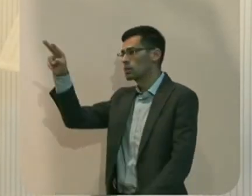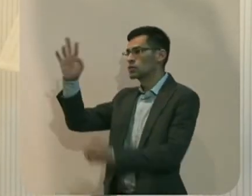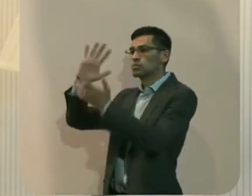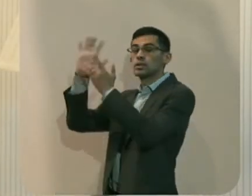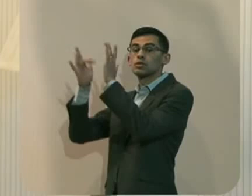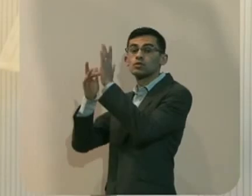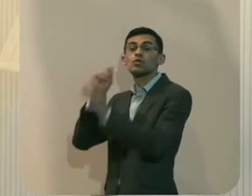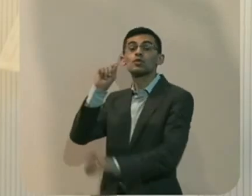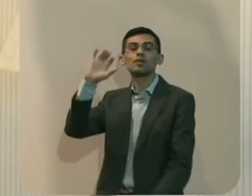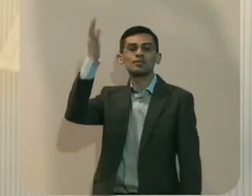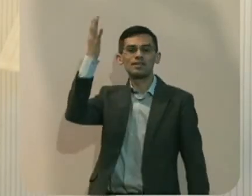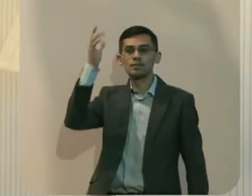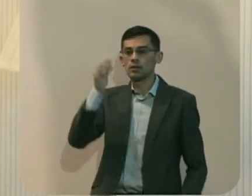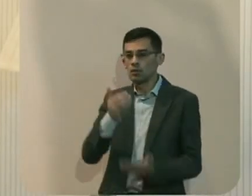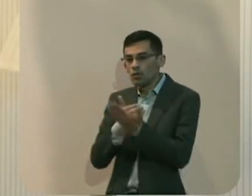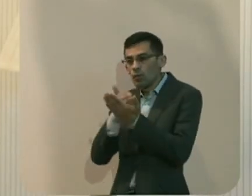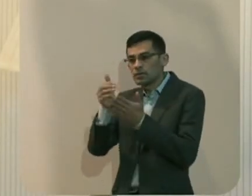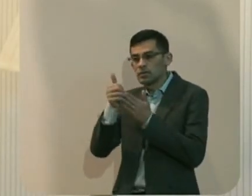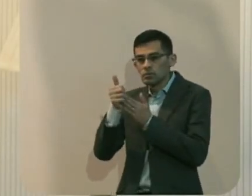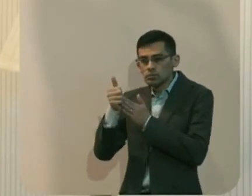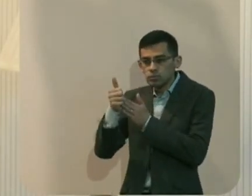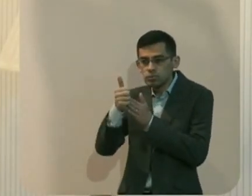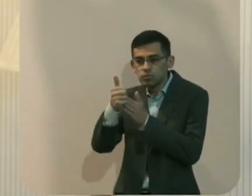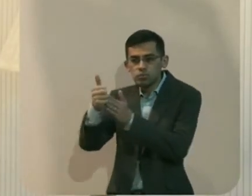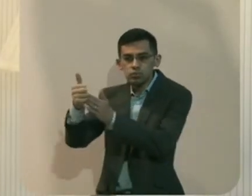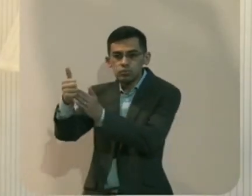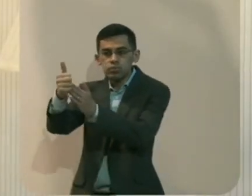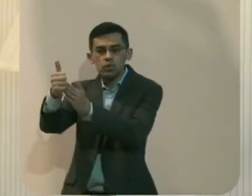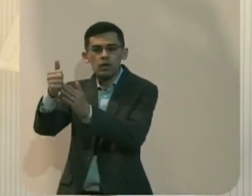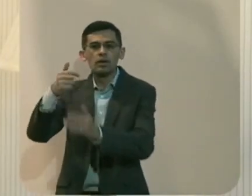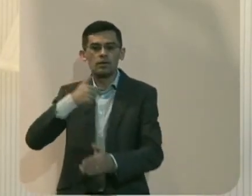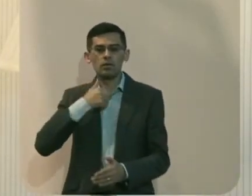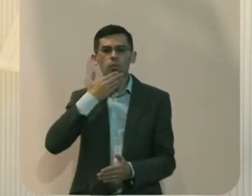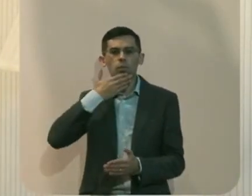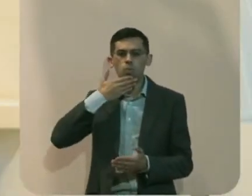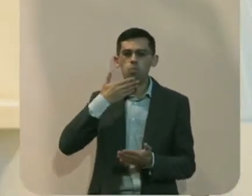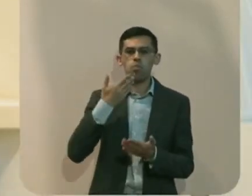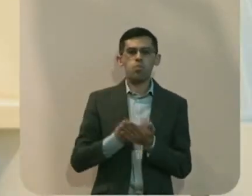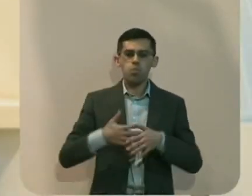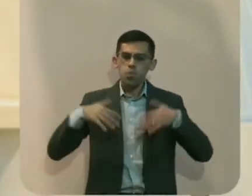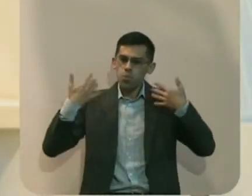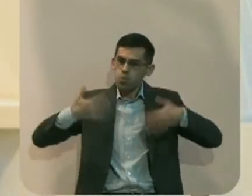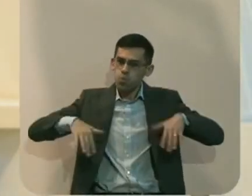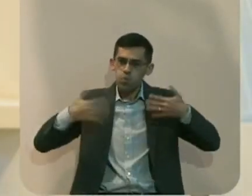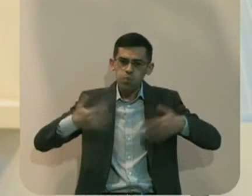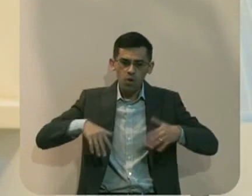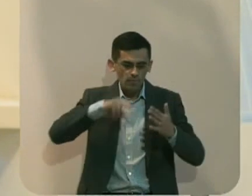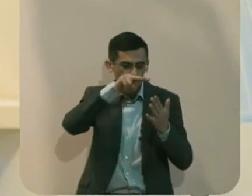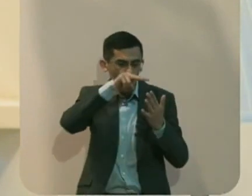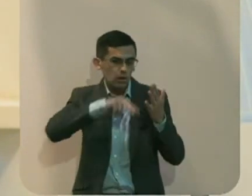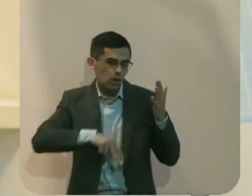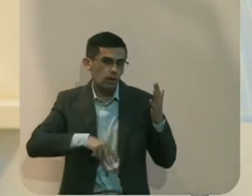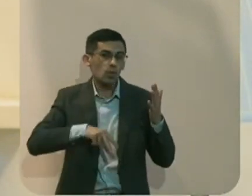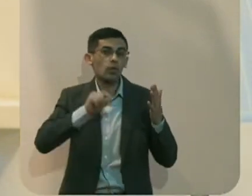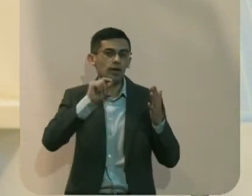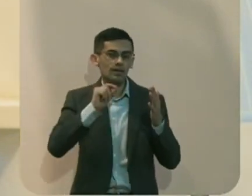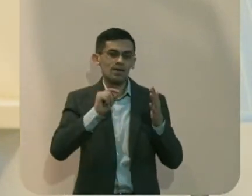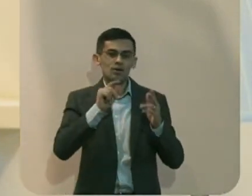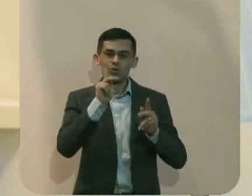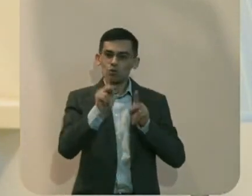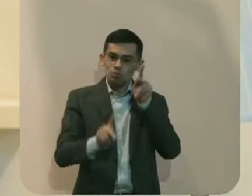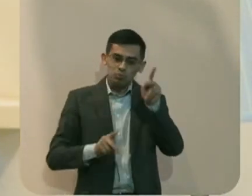a direcionar a nossa vida. Eu fico impressionado quando eu leio os relatos da história do povo de